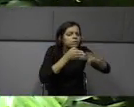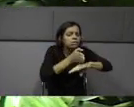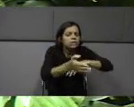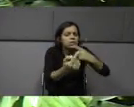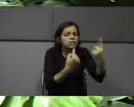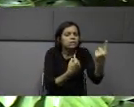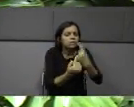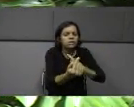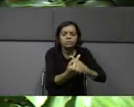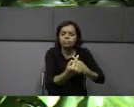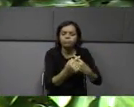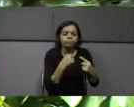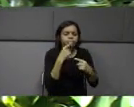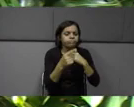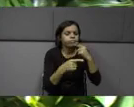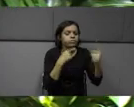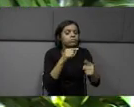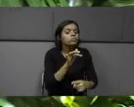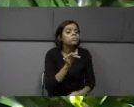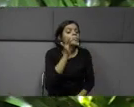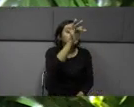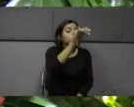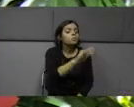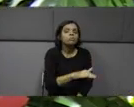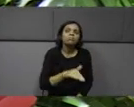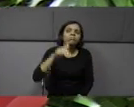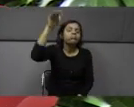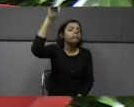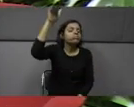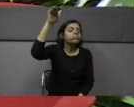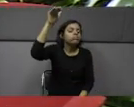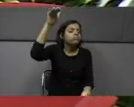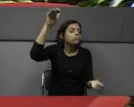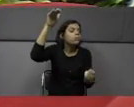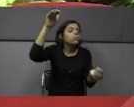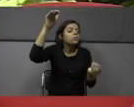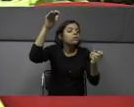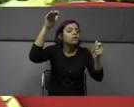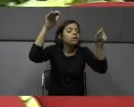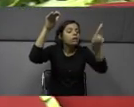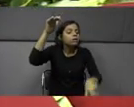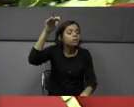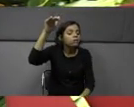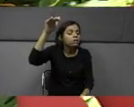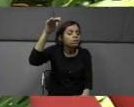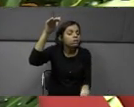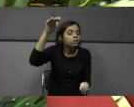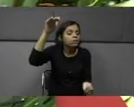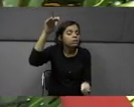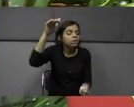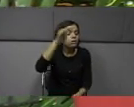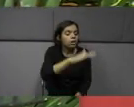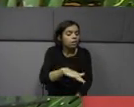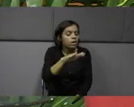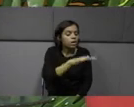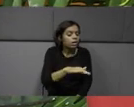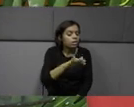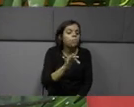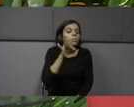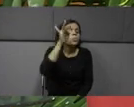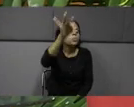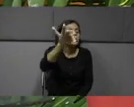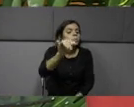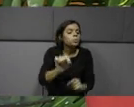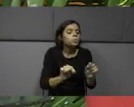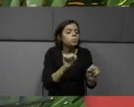adulto teremos nesse longo prazo é que criança teremos